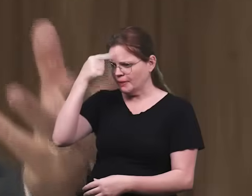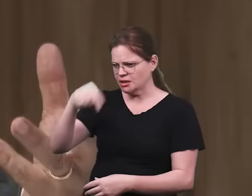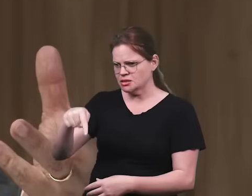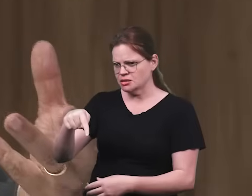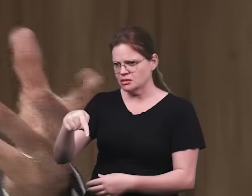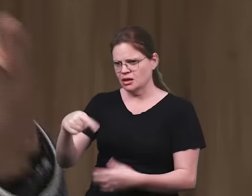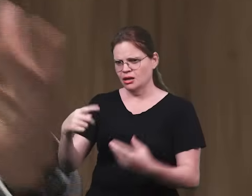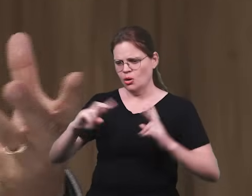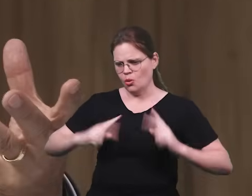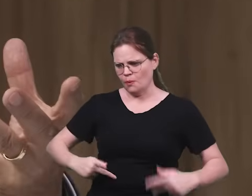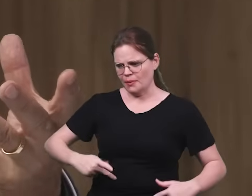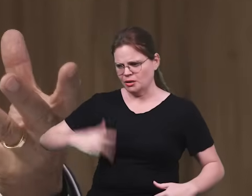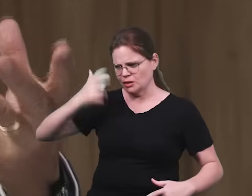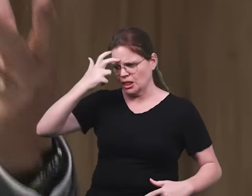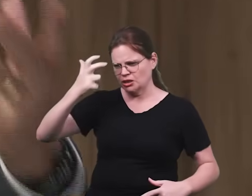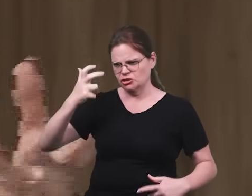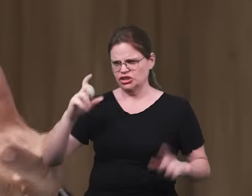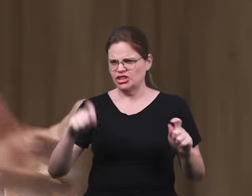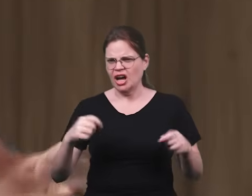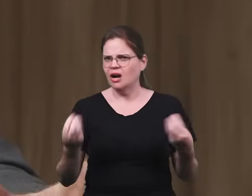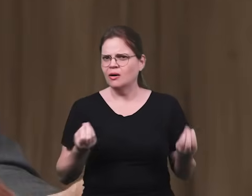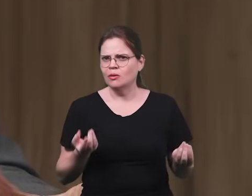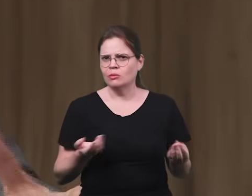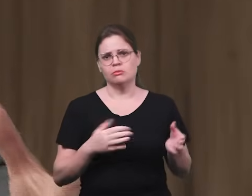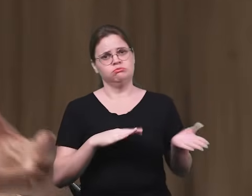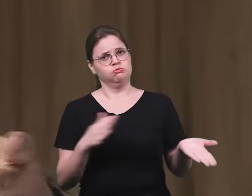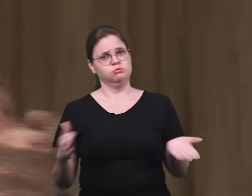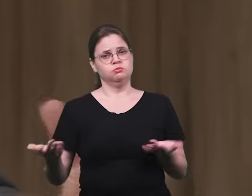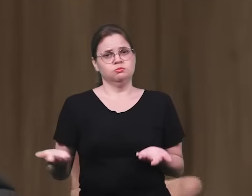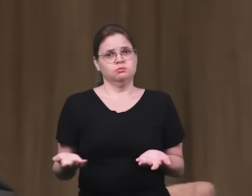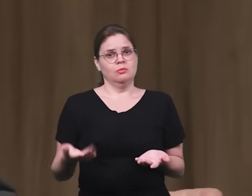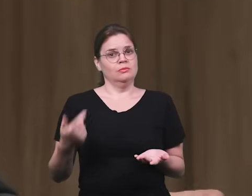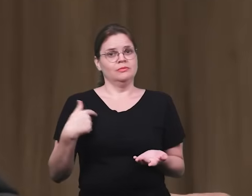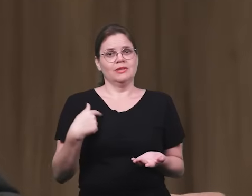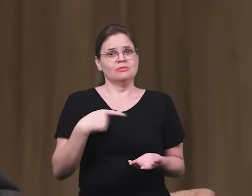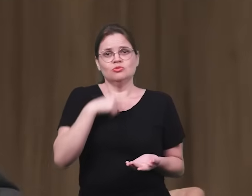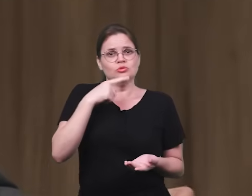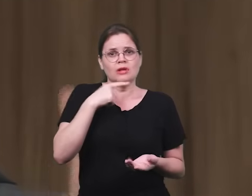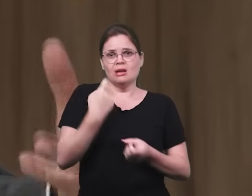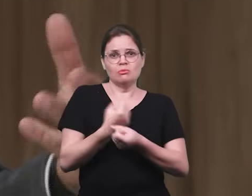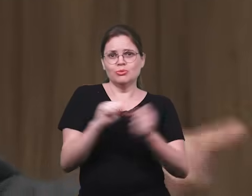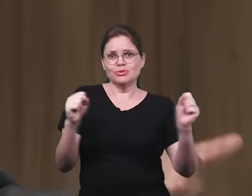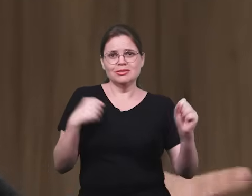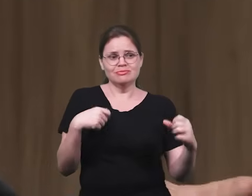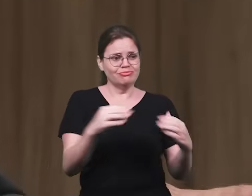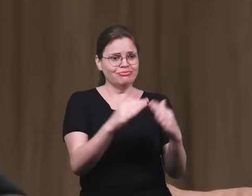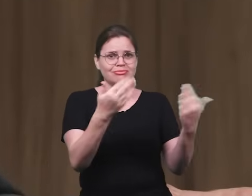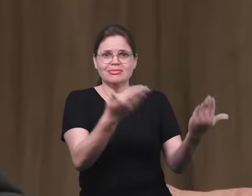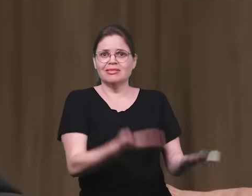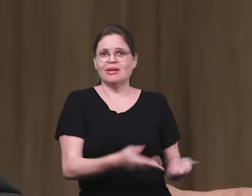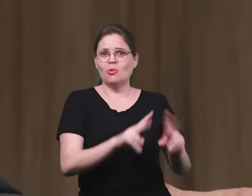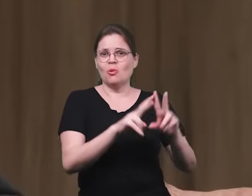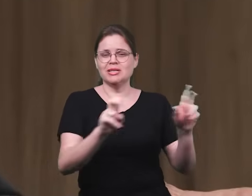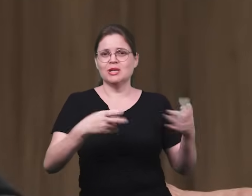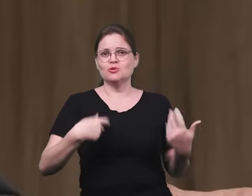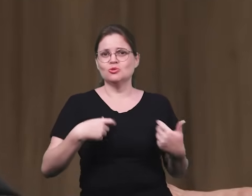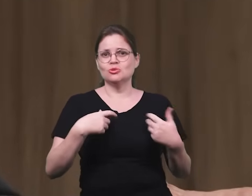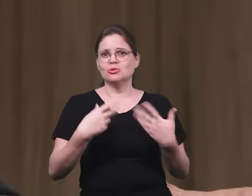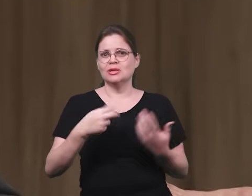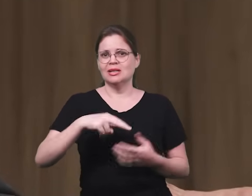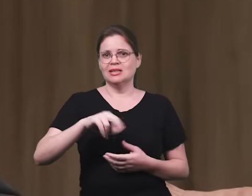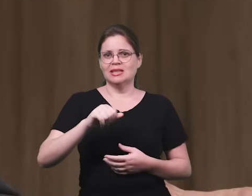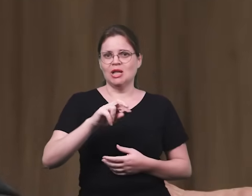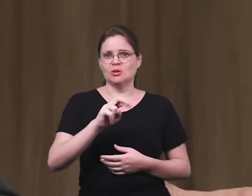o naturalismo explique o seu ponto de vista, que é impossível chegar-se a um denominador comum. E